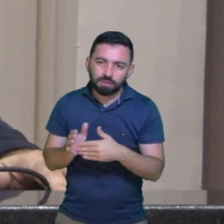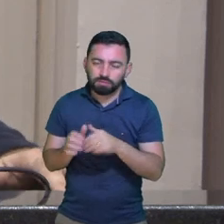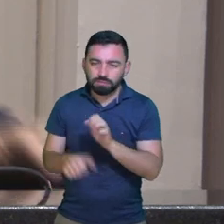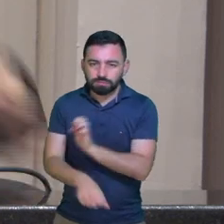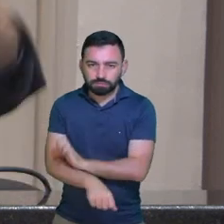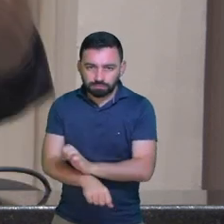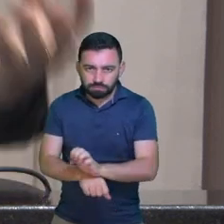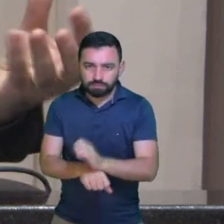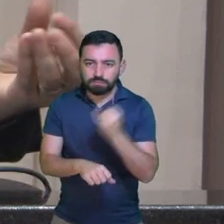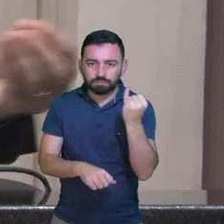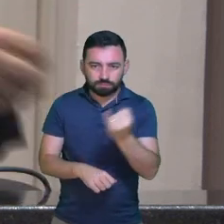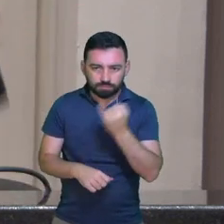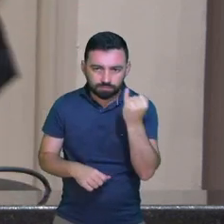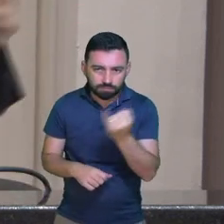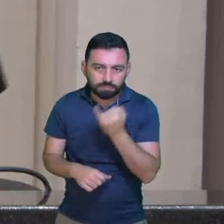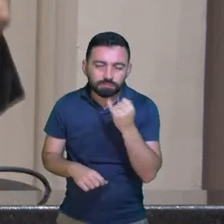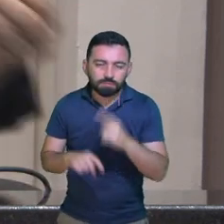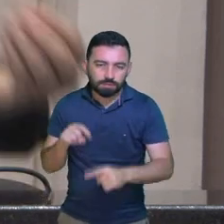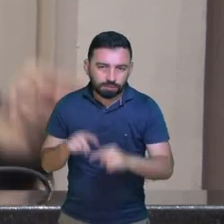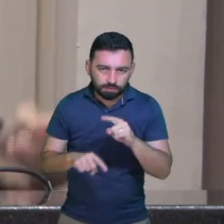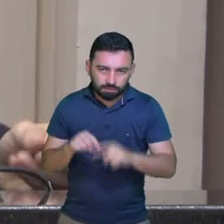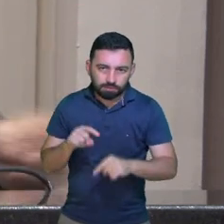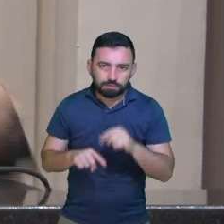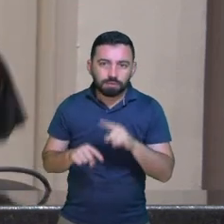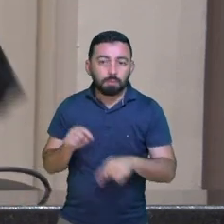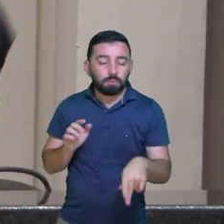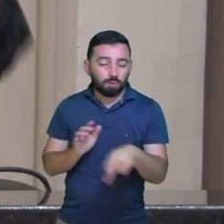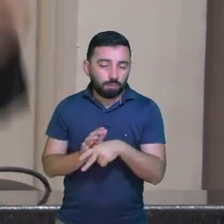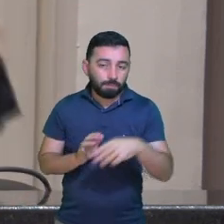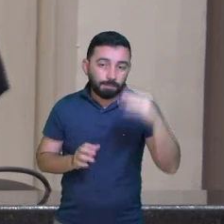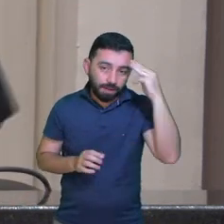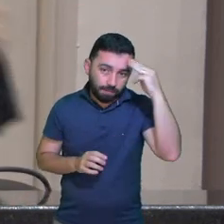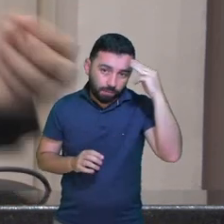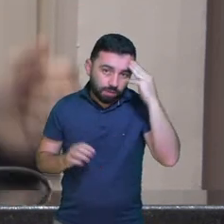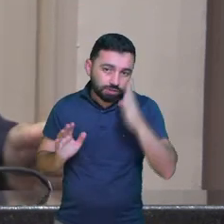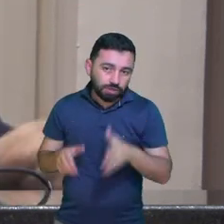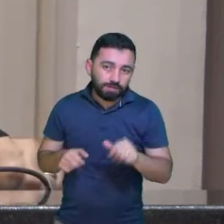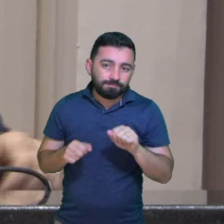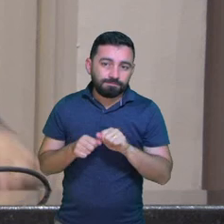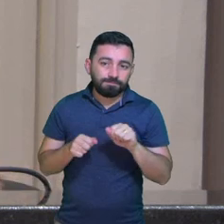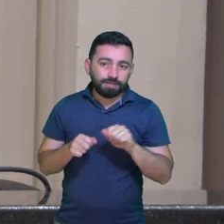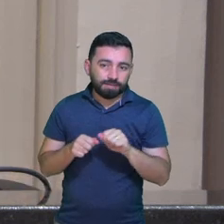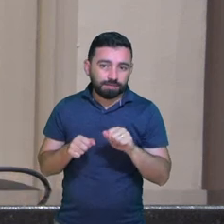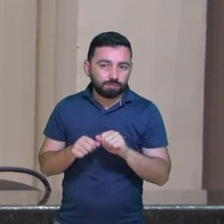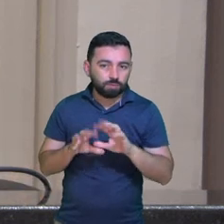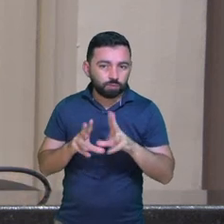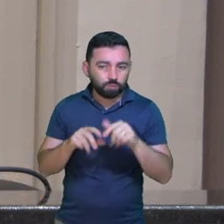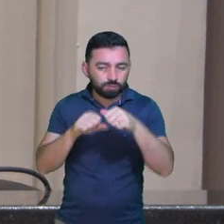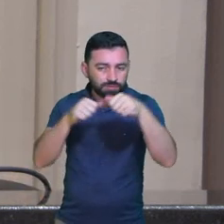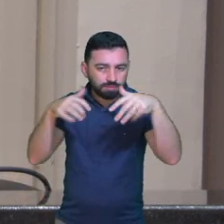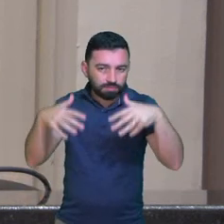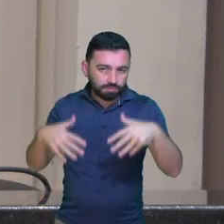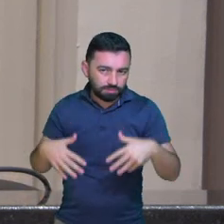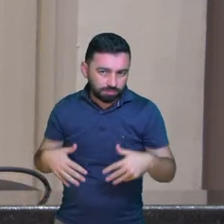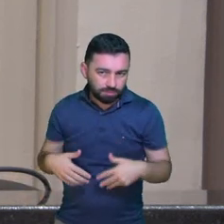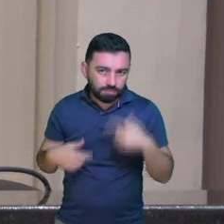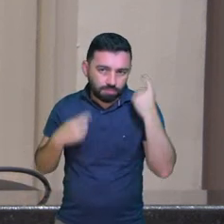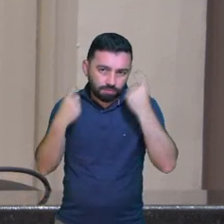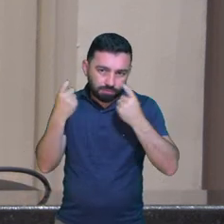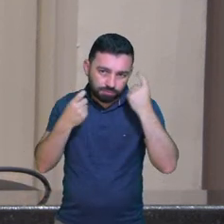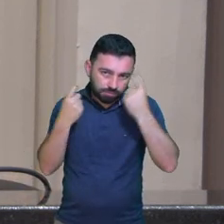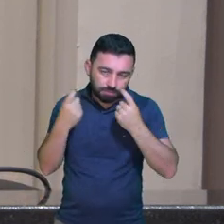que é um material importante para resgatar porque é um pouco da memória do que já se fez em termos de sistematizar a preocupação com as